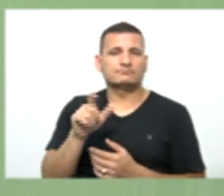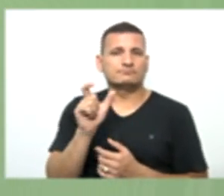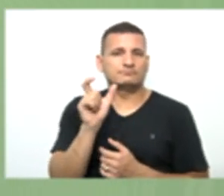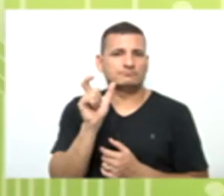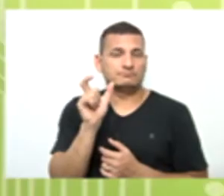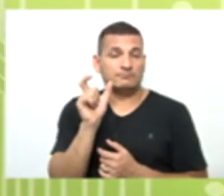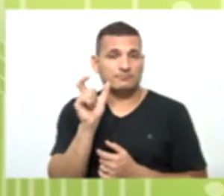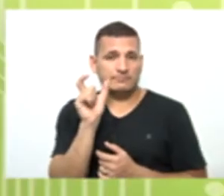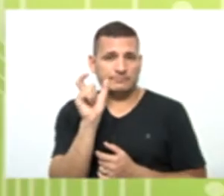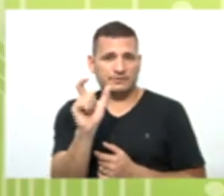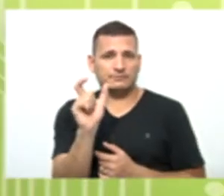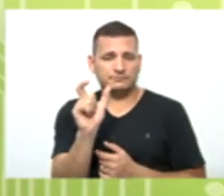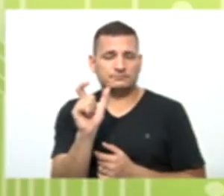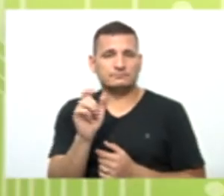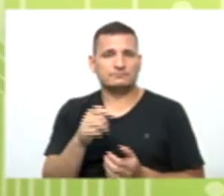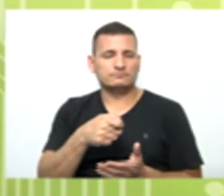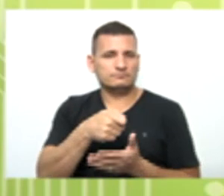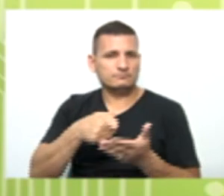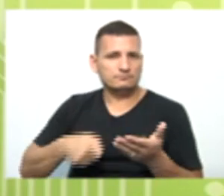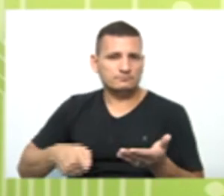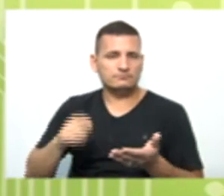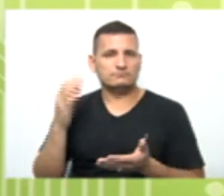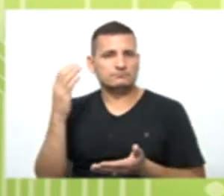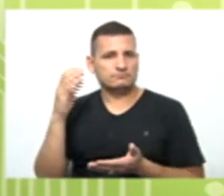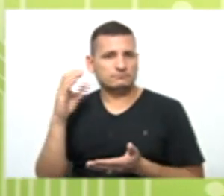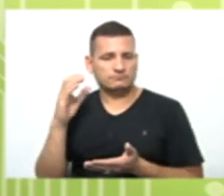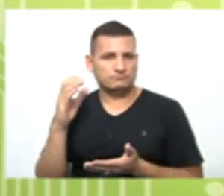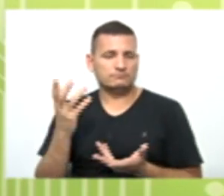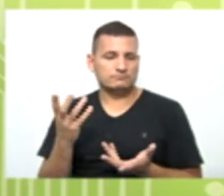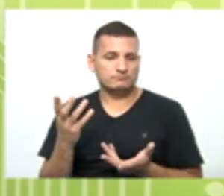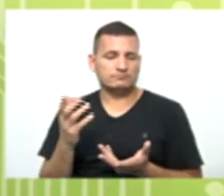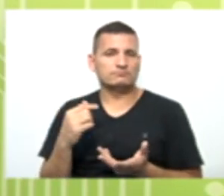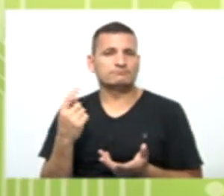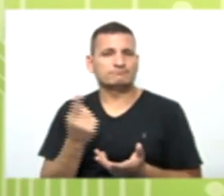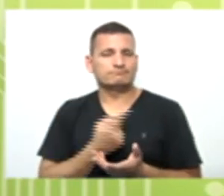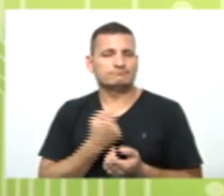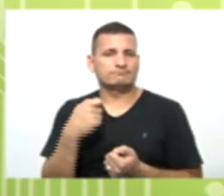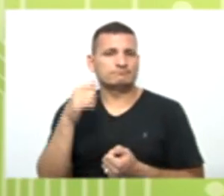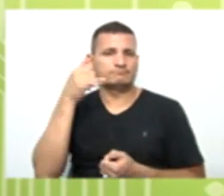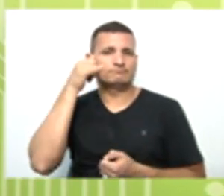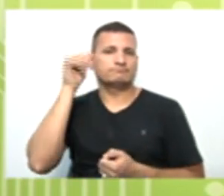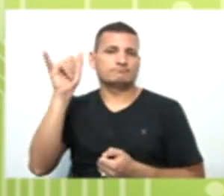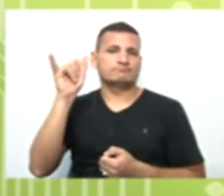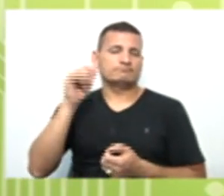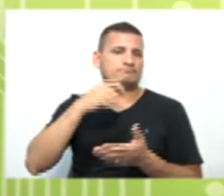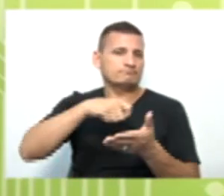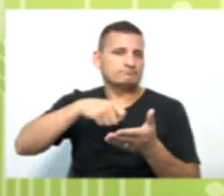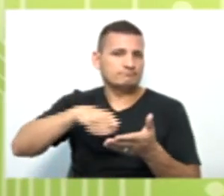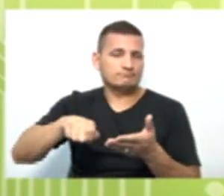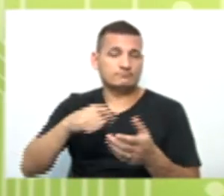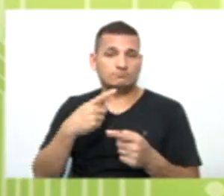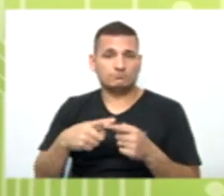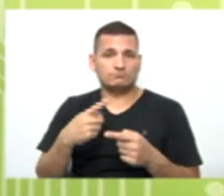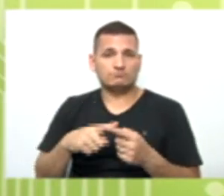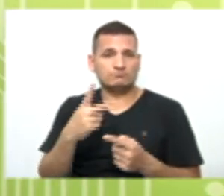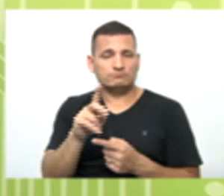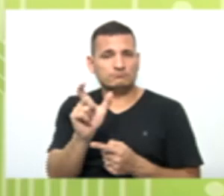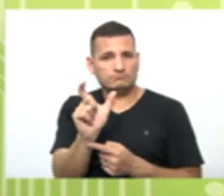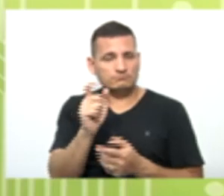nós, nas redações científicas, precisamos evitar. Por quê? Porque o seu uso